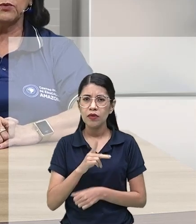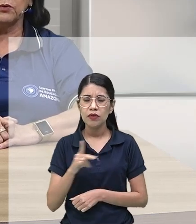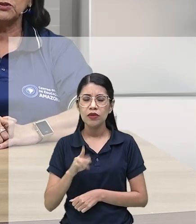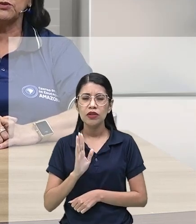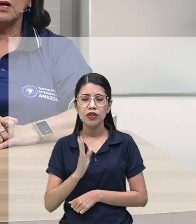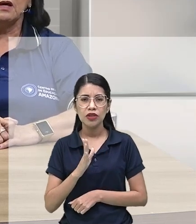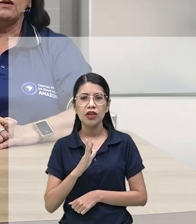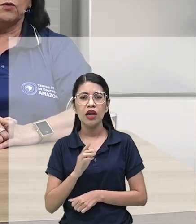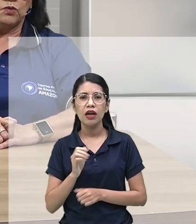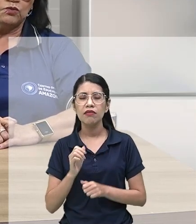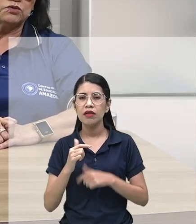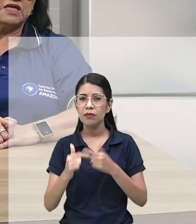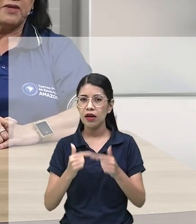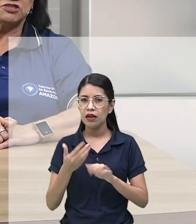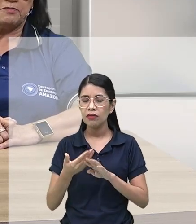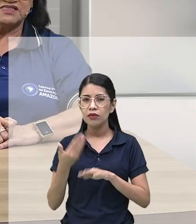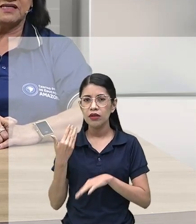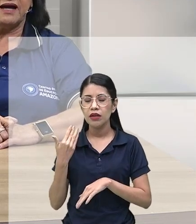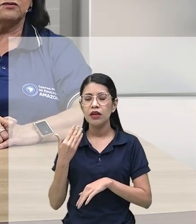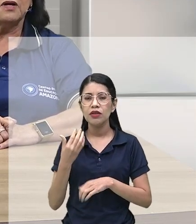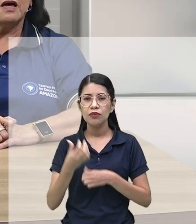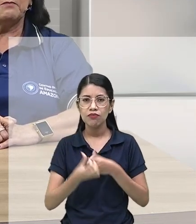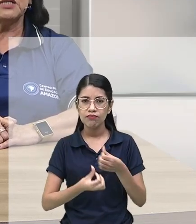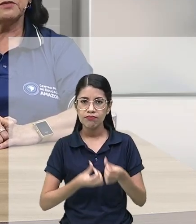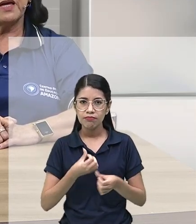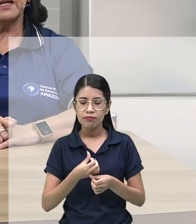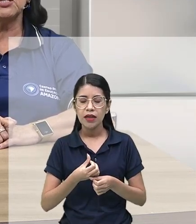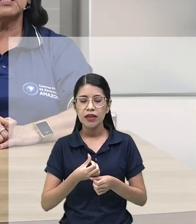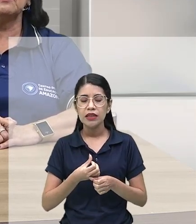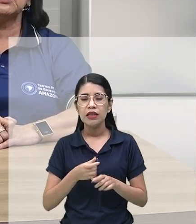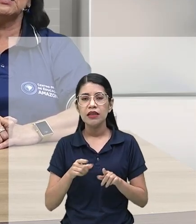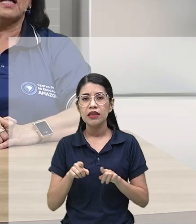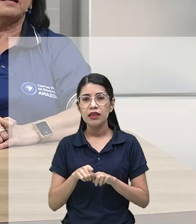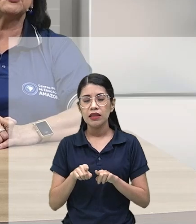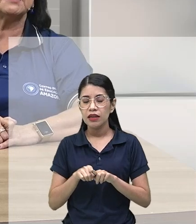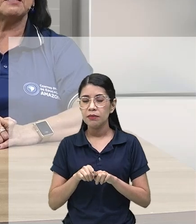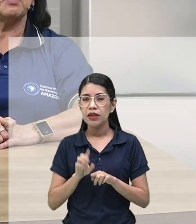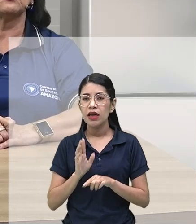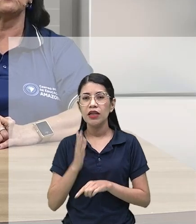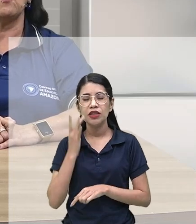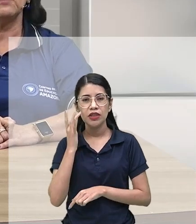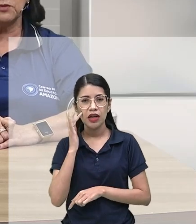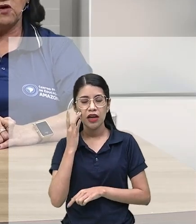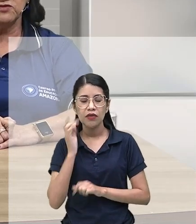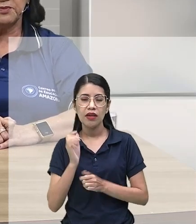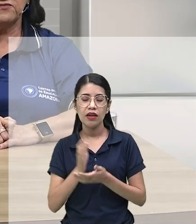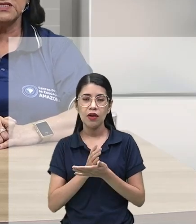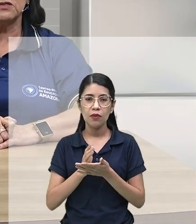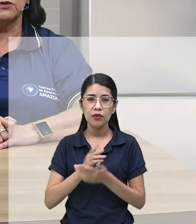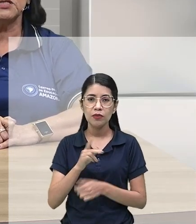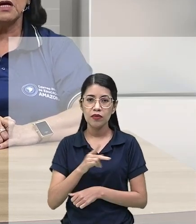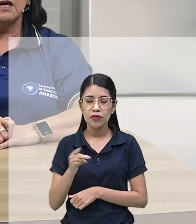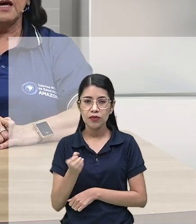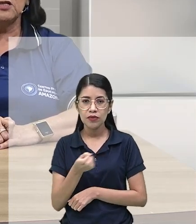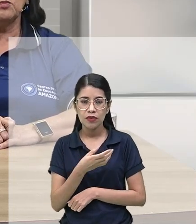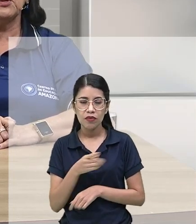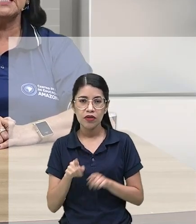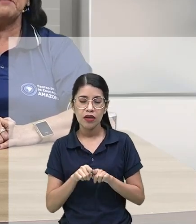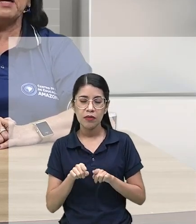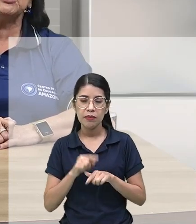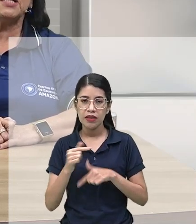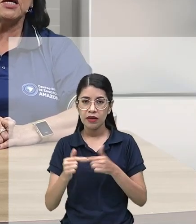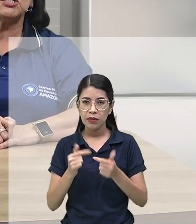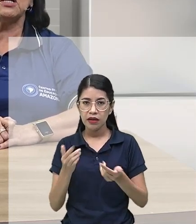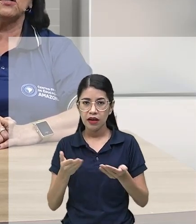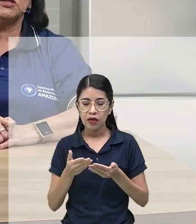trabalharam conosco no semestre passado, mas também acreditamos que estaremos recebendo novos professores. Então, por